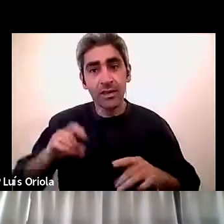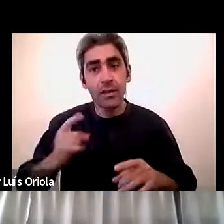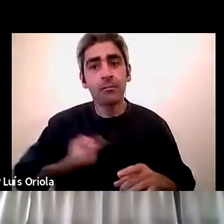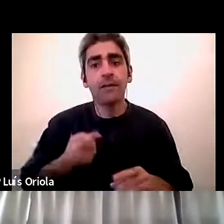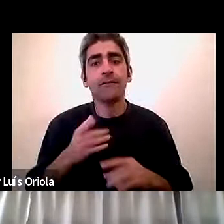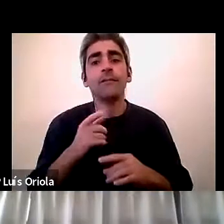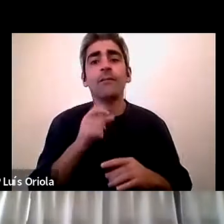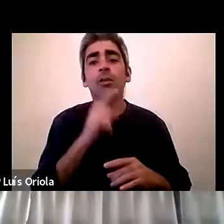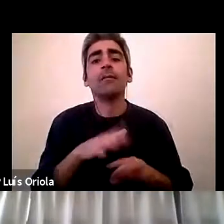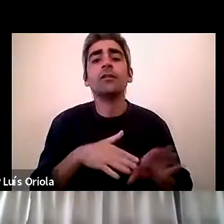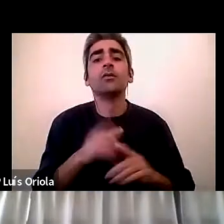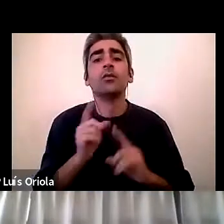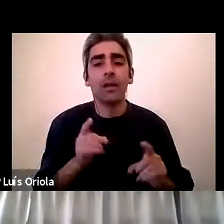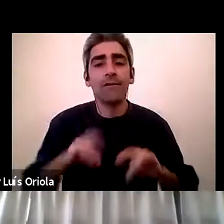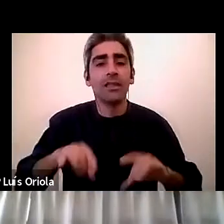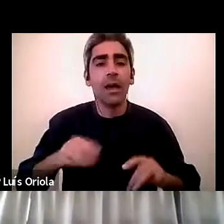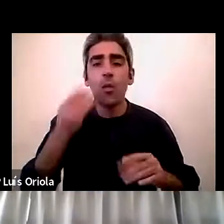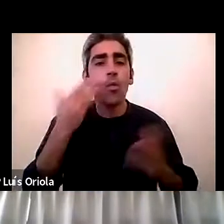é que podemos fazer para evitar?